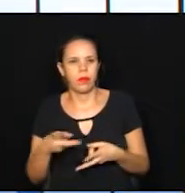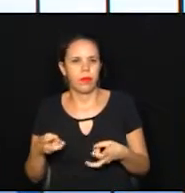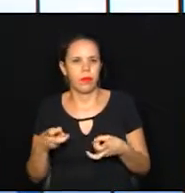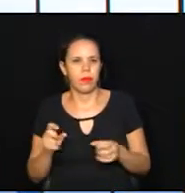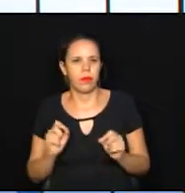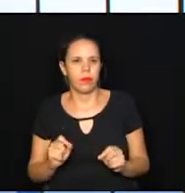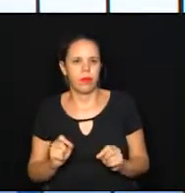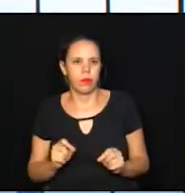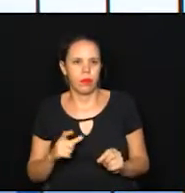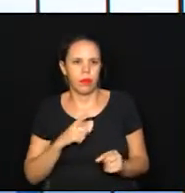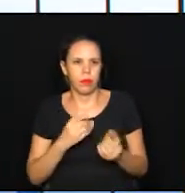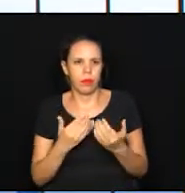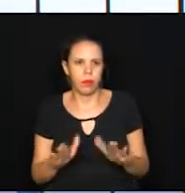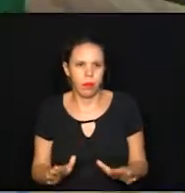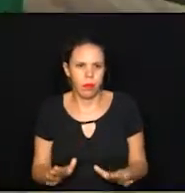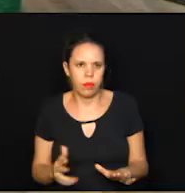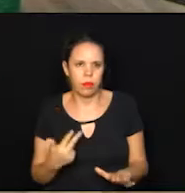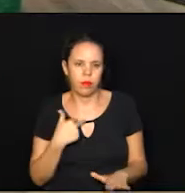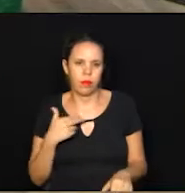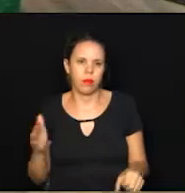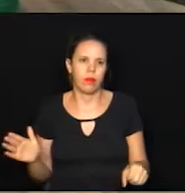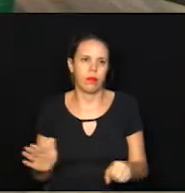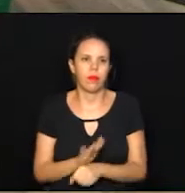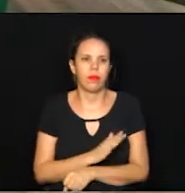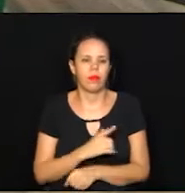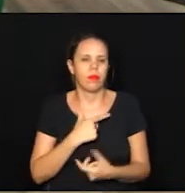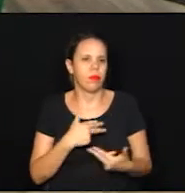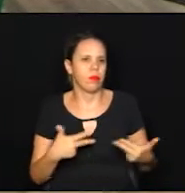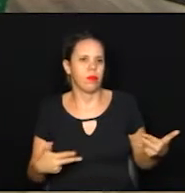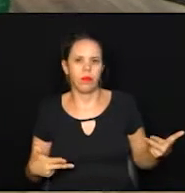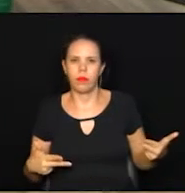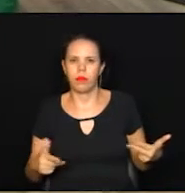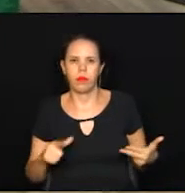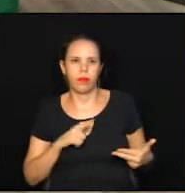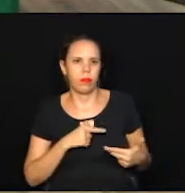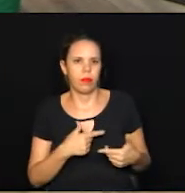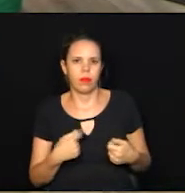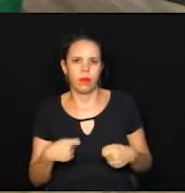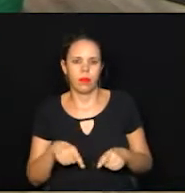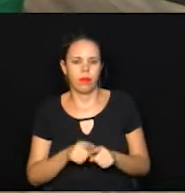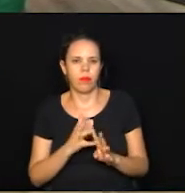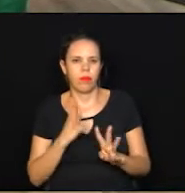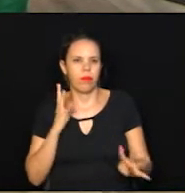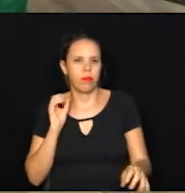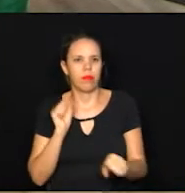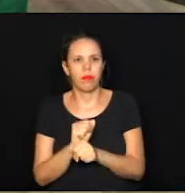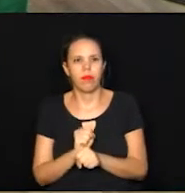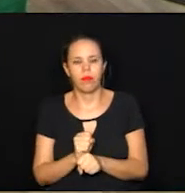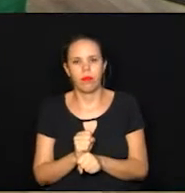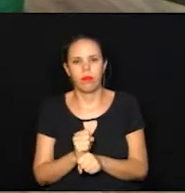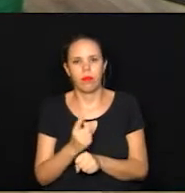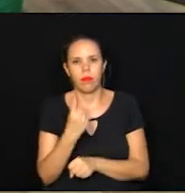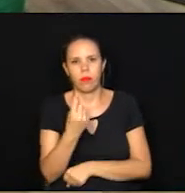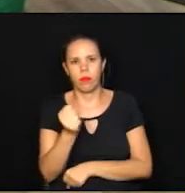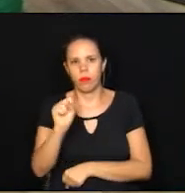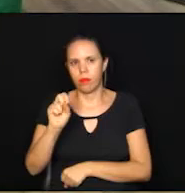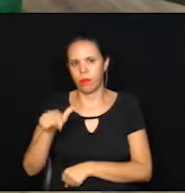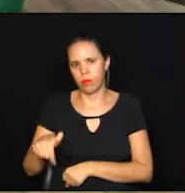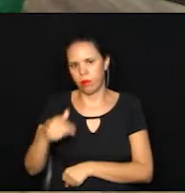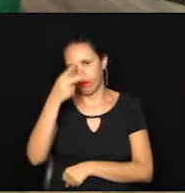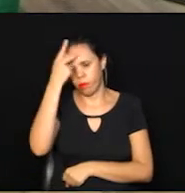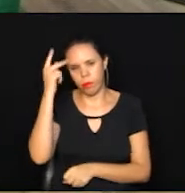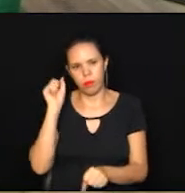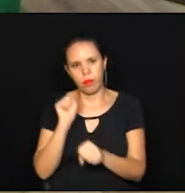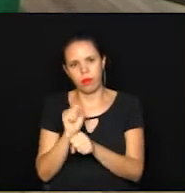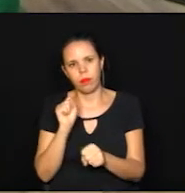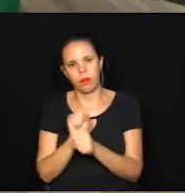Gabriel, abre leito, ocupa leito. Tem abre demanda, leito, né? Tem a demanda, você vê essa fila de espera de 187 pessoas esperando